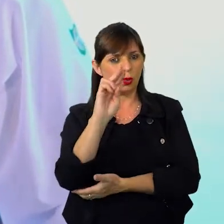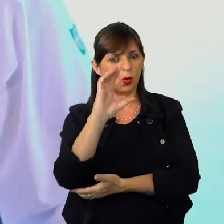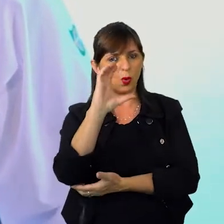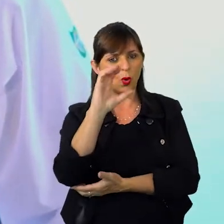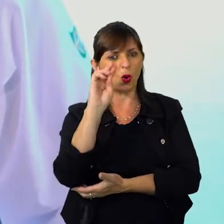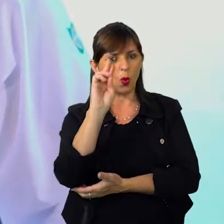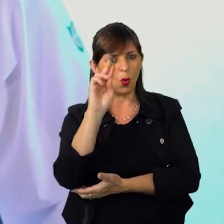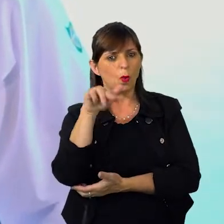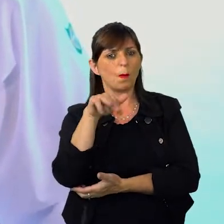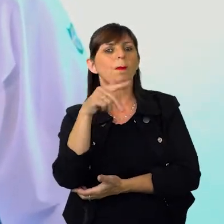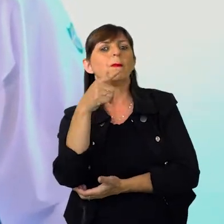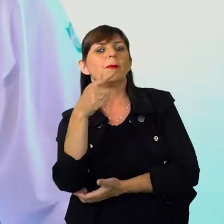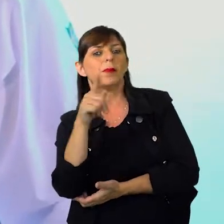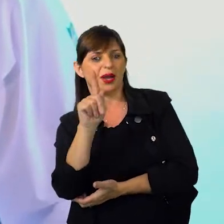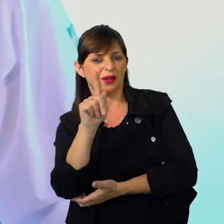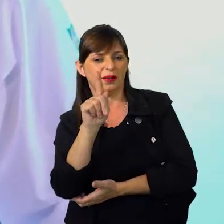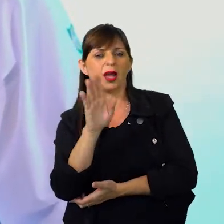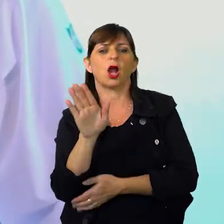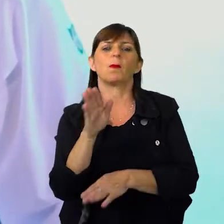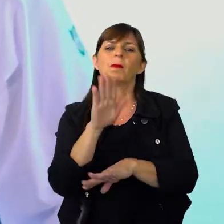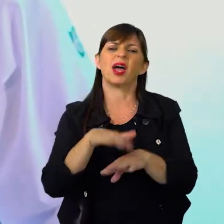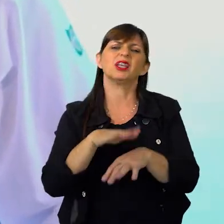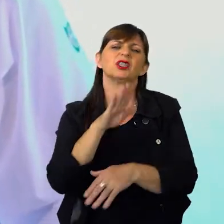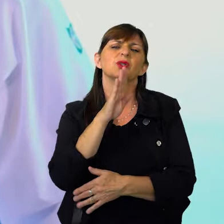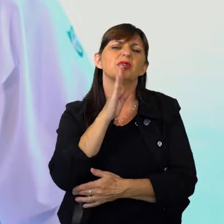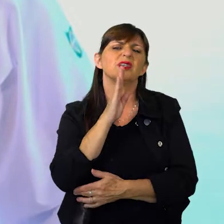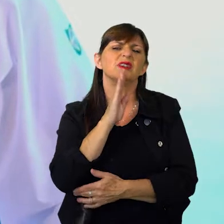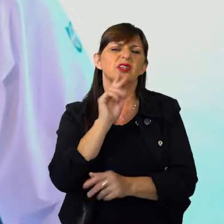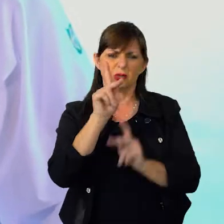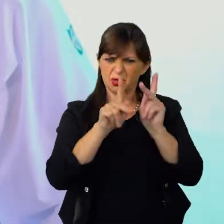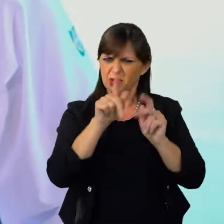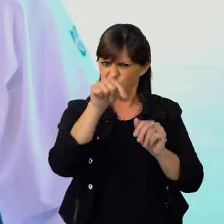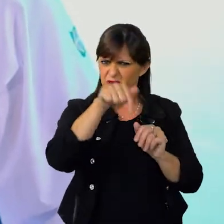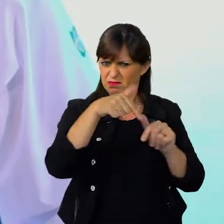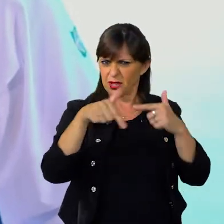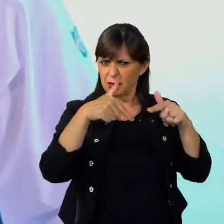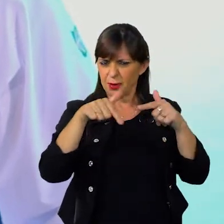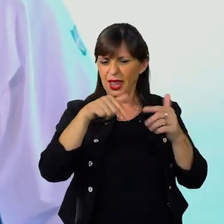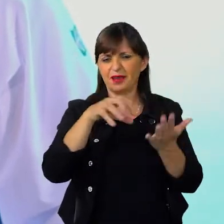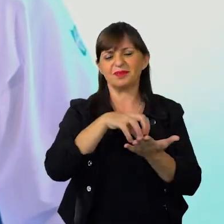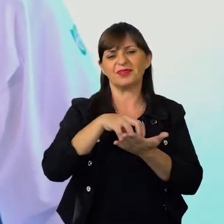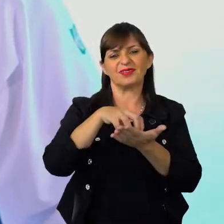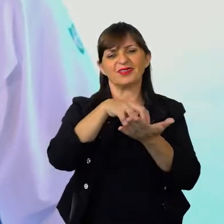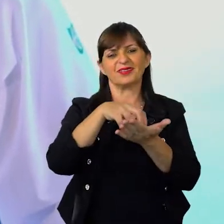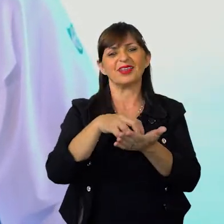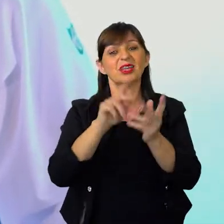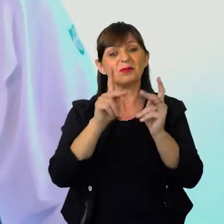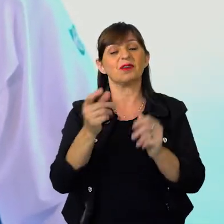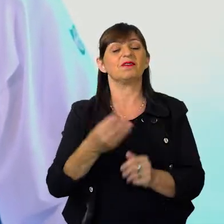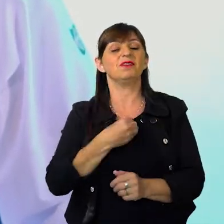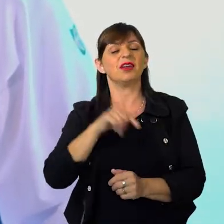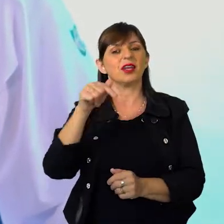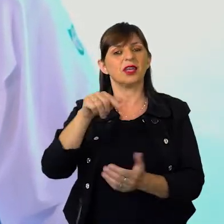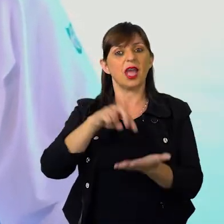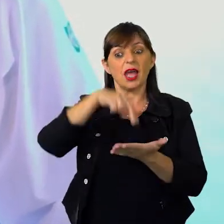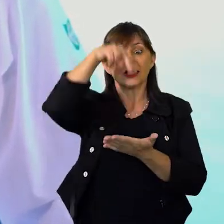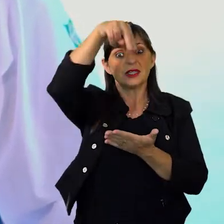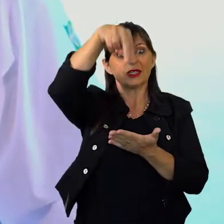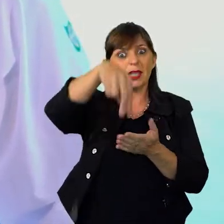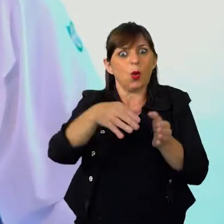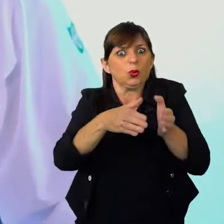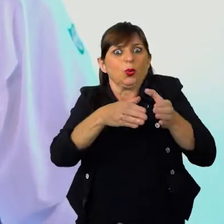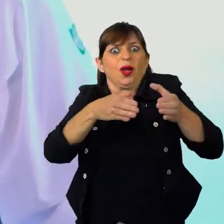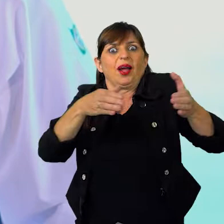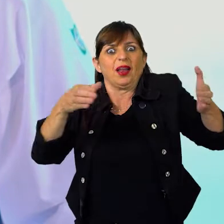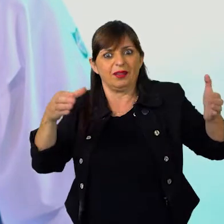mais conhecido pelos bolseiros ou pelas pessoas que viviam do rio Uruguai de Salto Grande que é